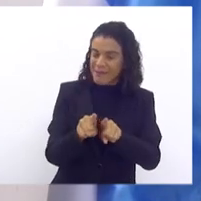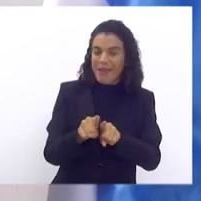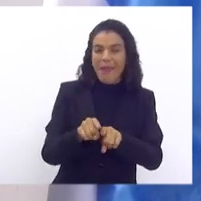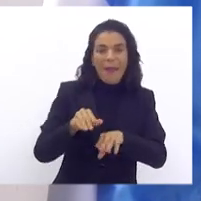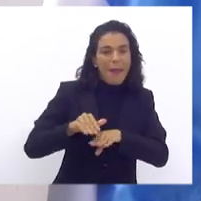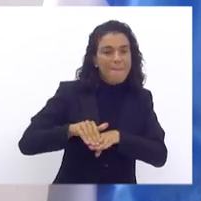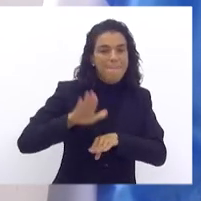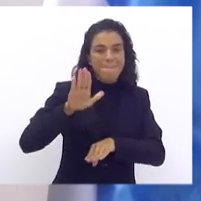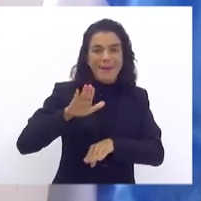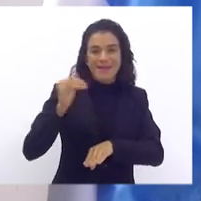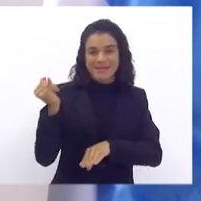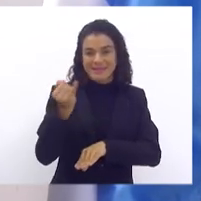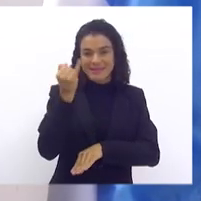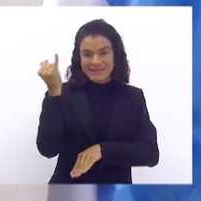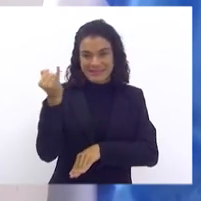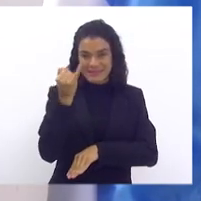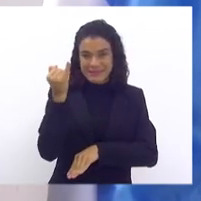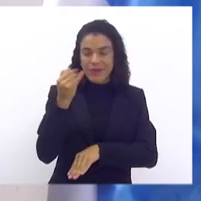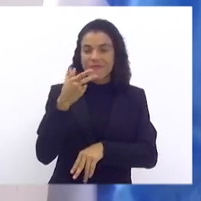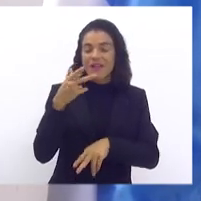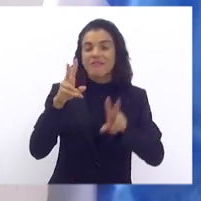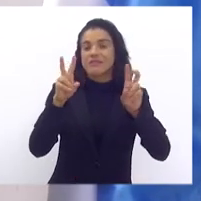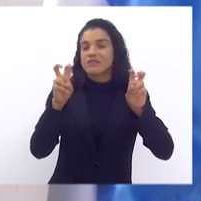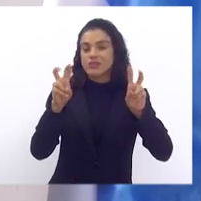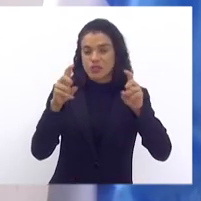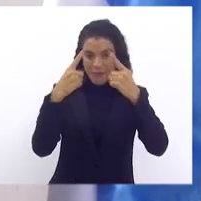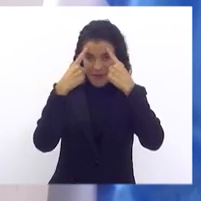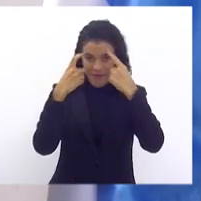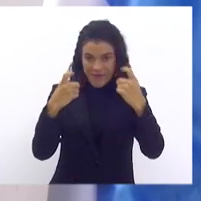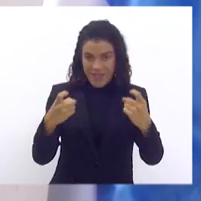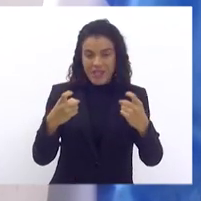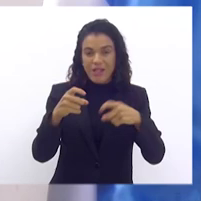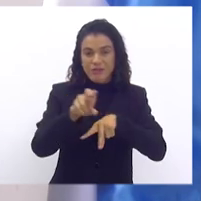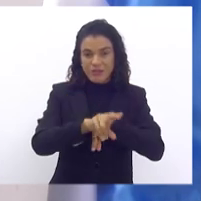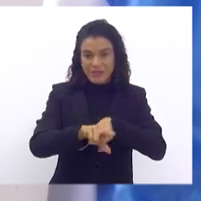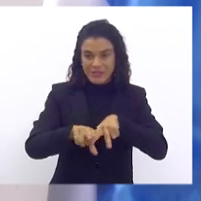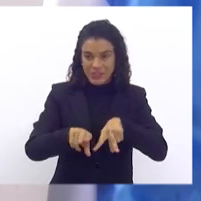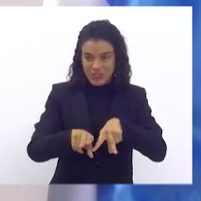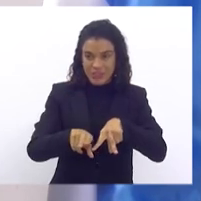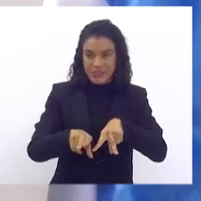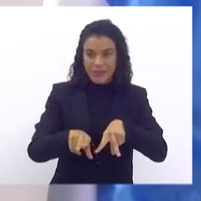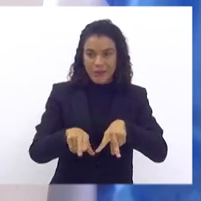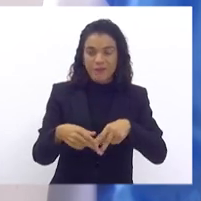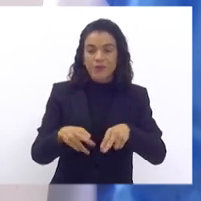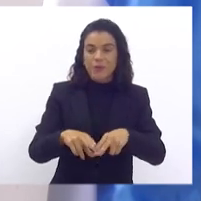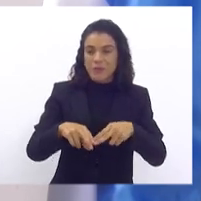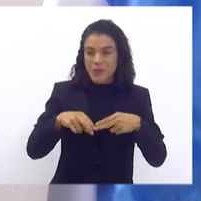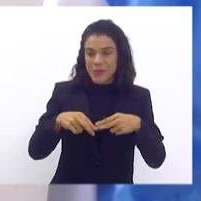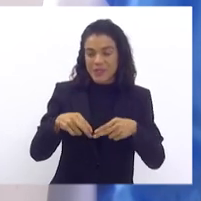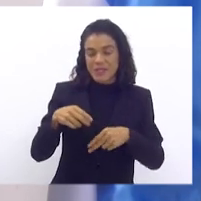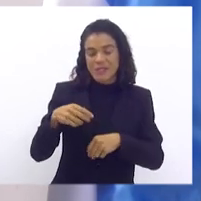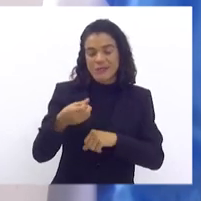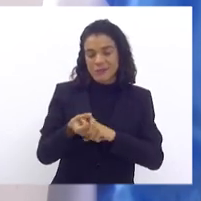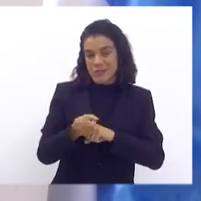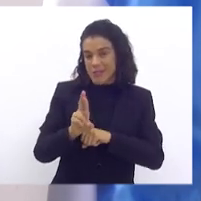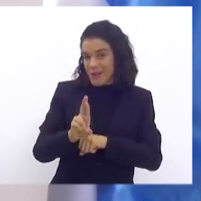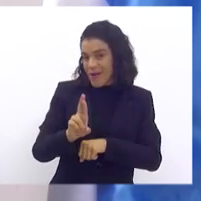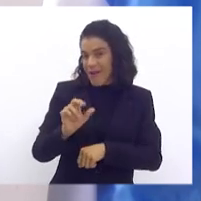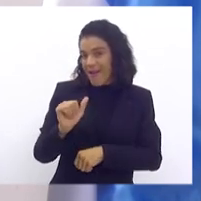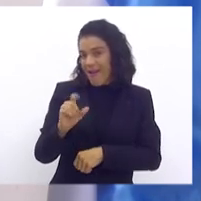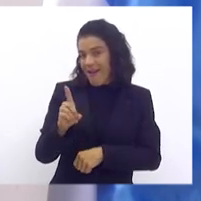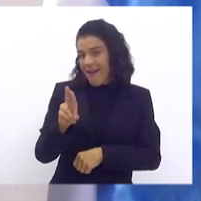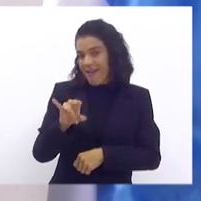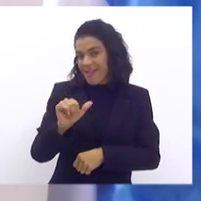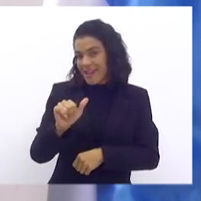importante interlocutora quando a gente tratava da questão da violência de gênero. Por isso, doutora Adriana, quando me permita